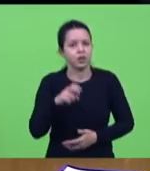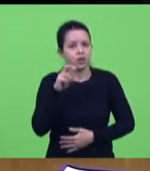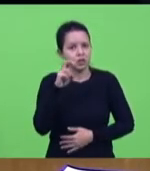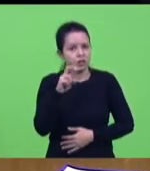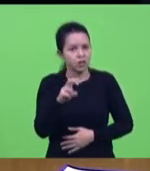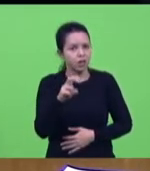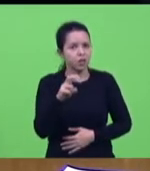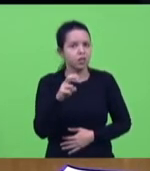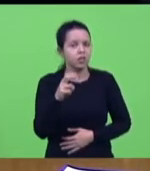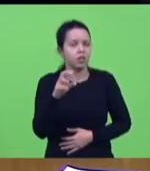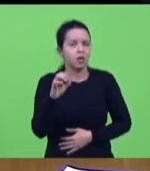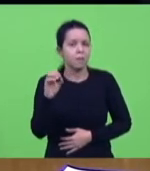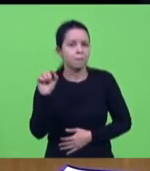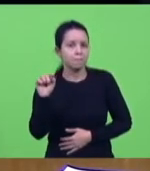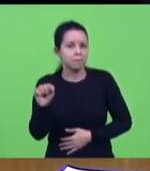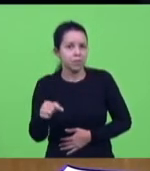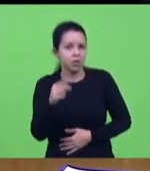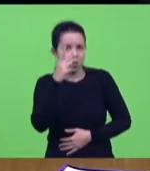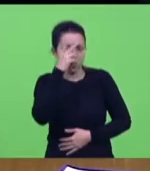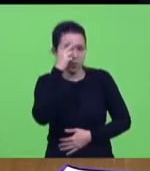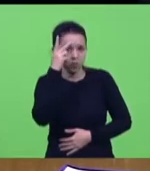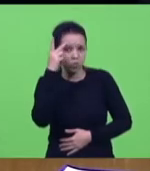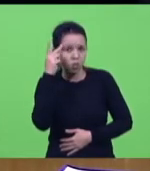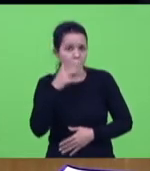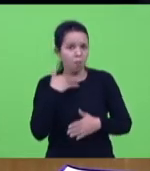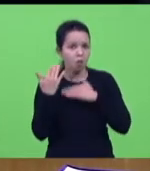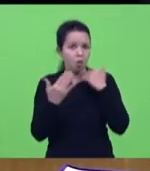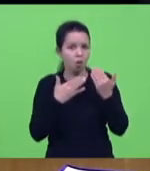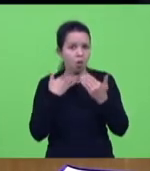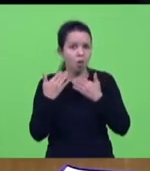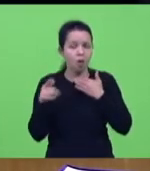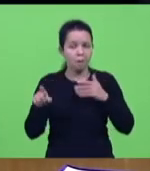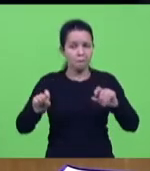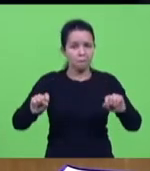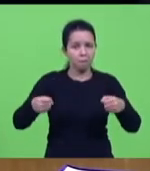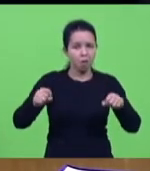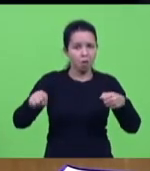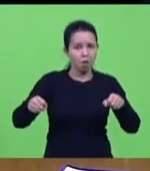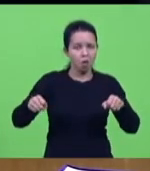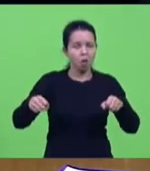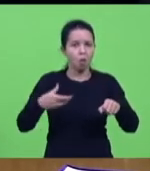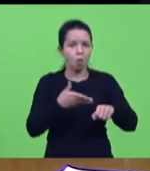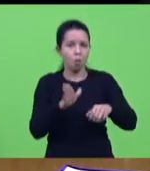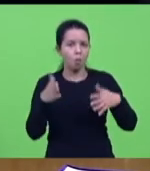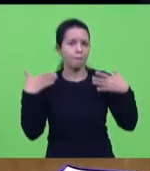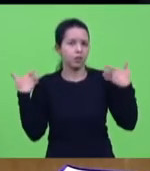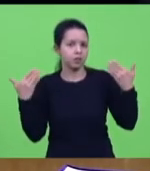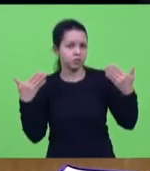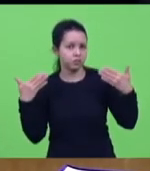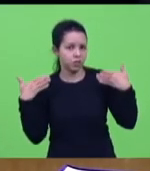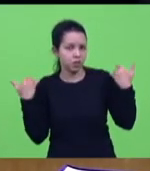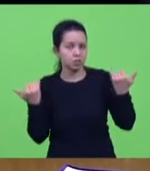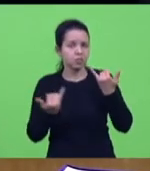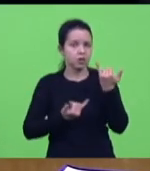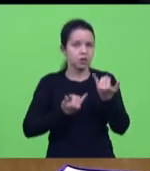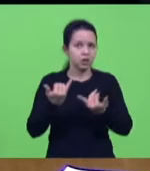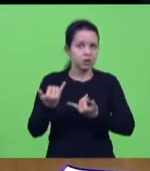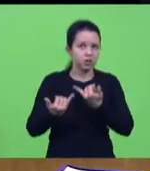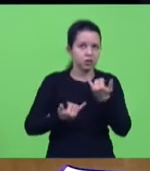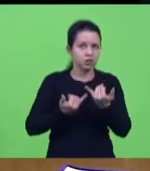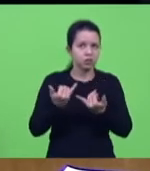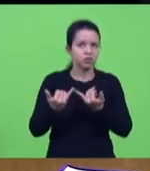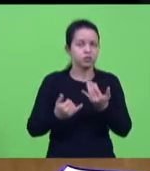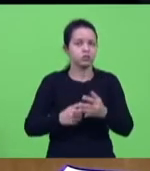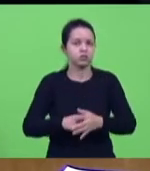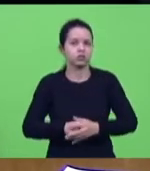vítimas no país andando de moto por aí, dando risada e brincando com tudo que está acontecendo. Inclusive, vai